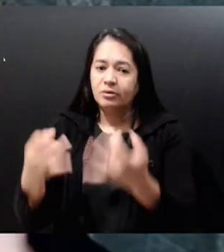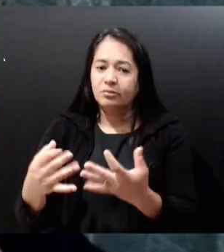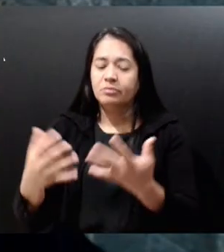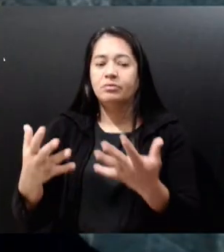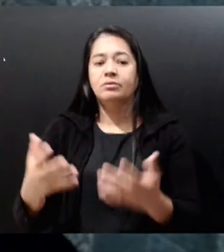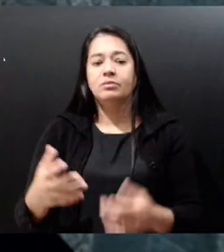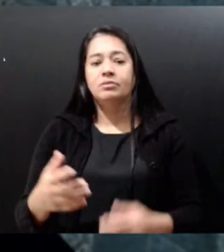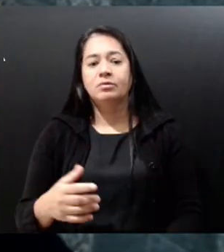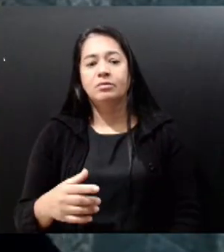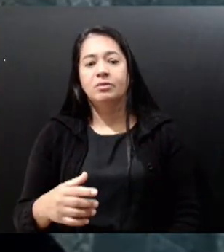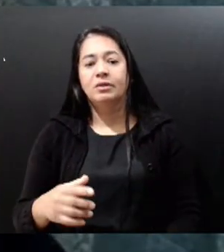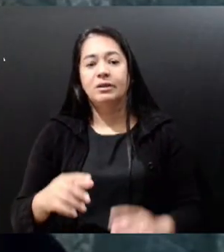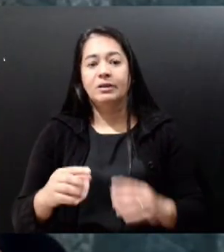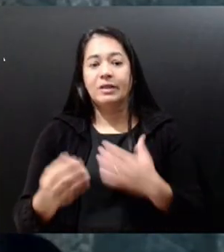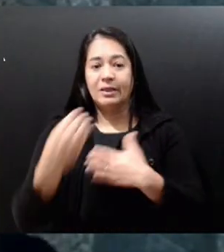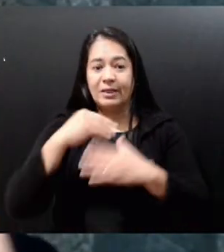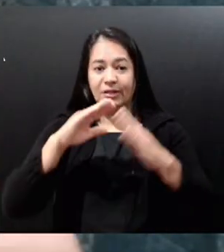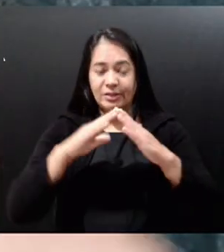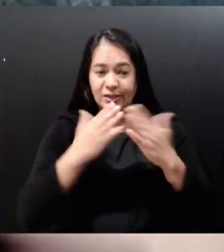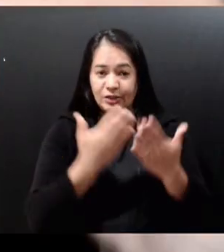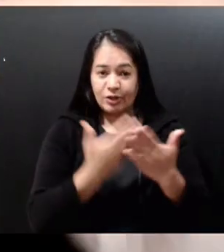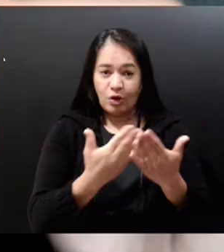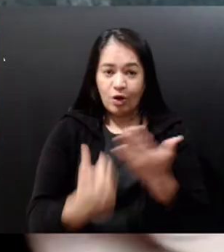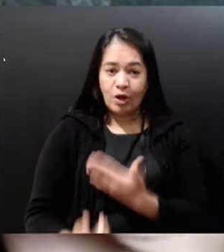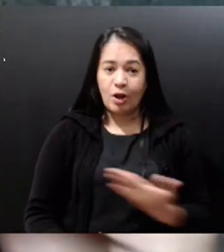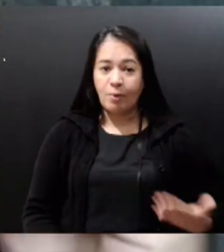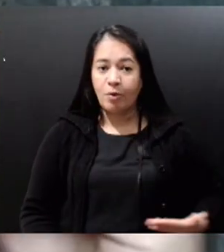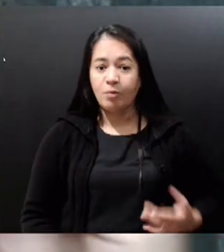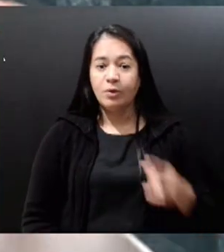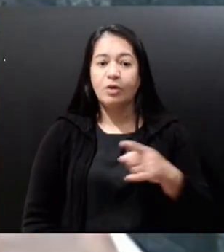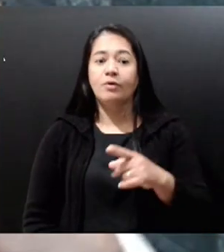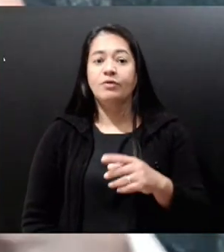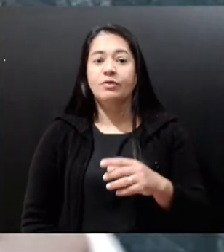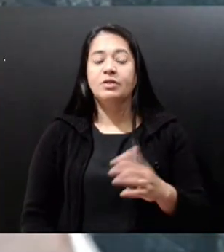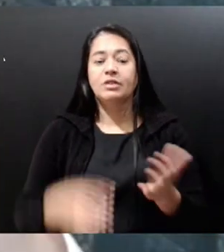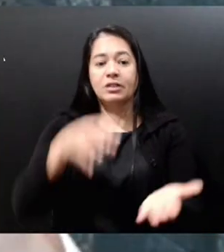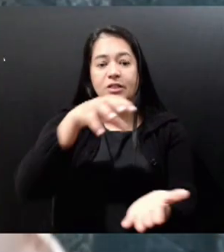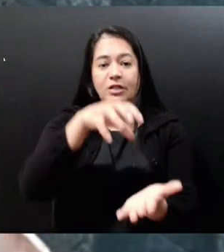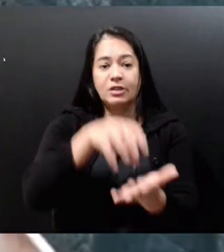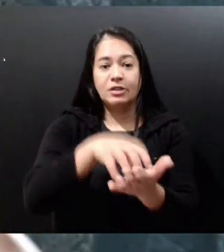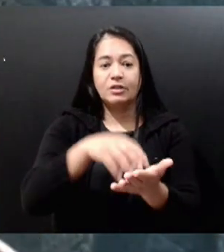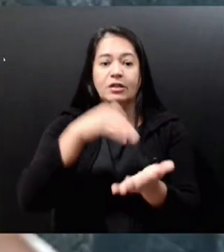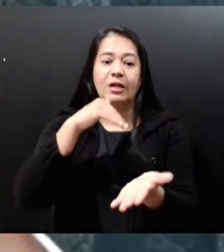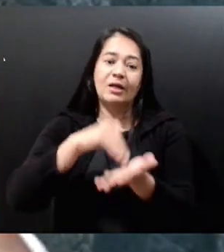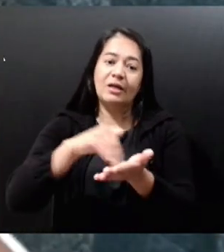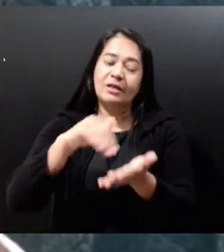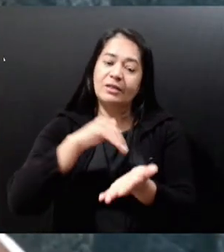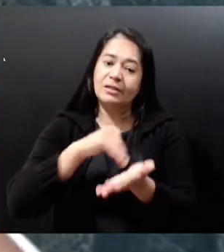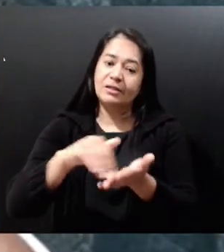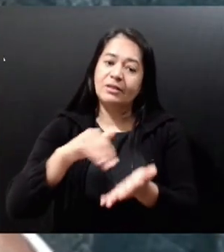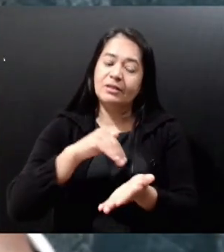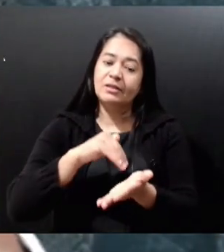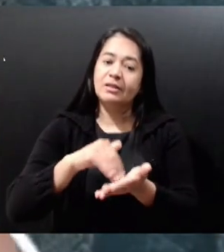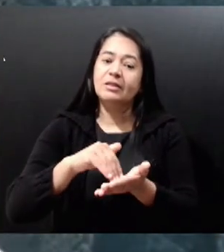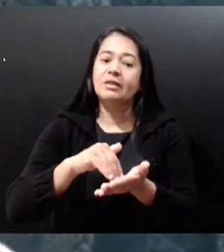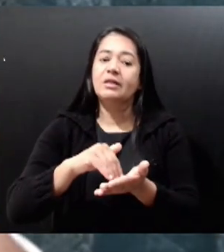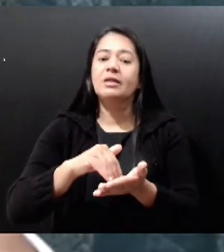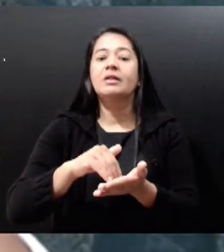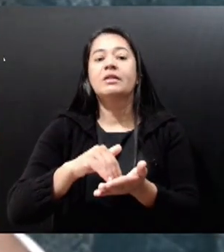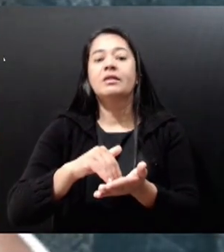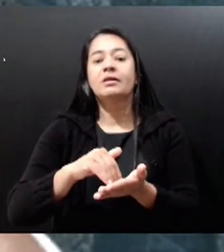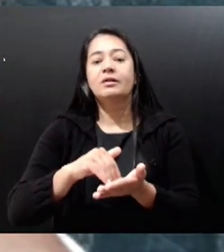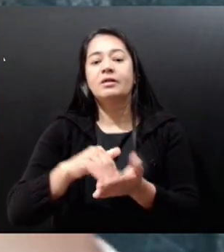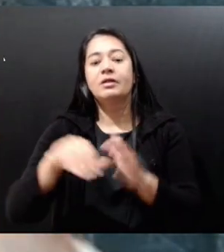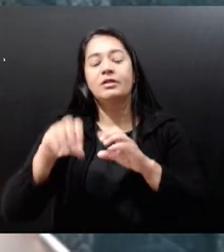pública, se tiver isso, você tem órgãos, que é a secretaria, você tem órgãos para ajudar